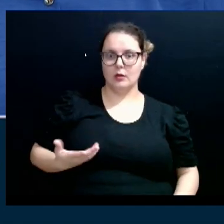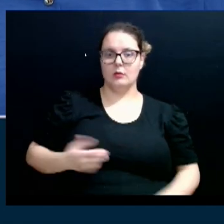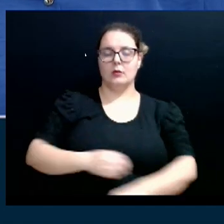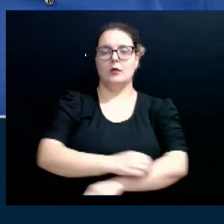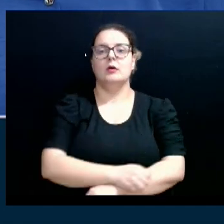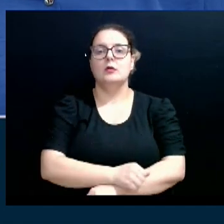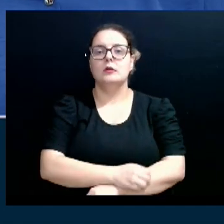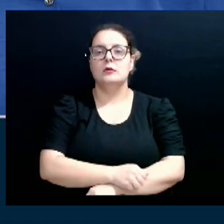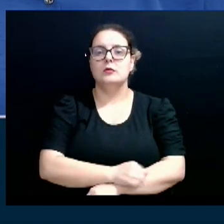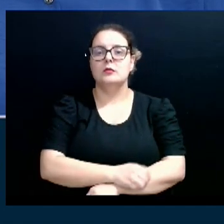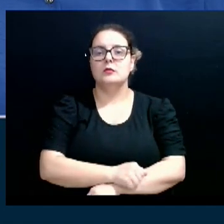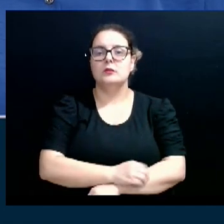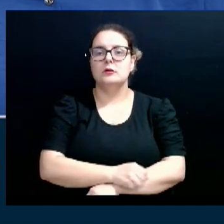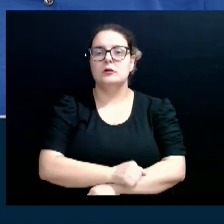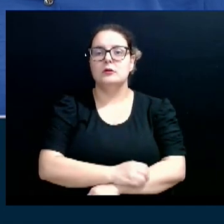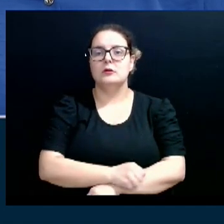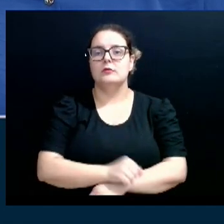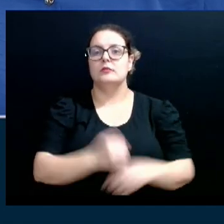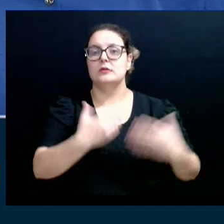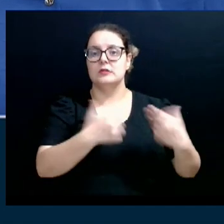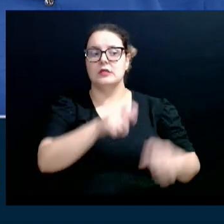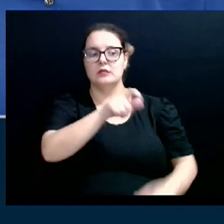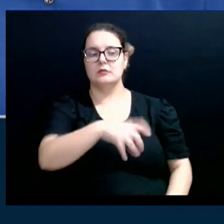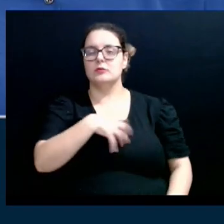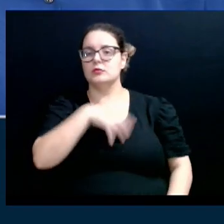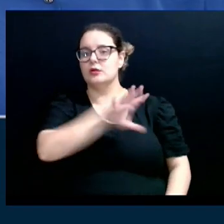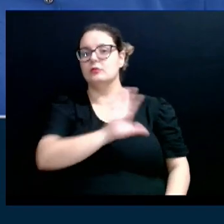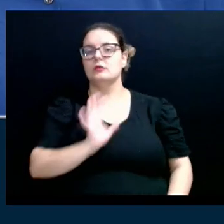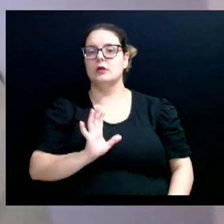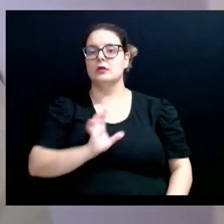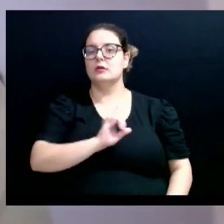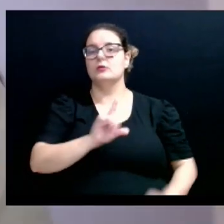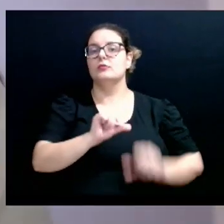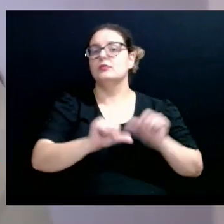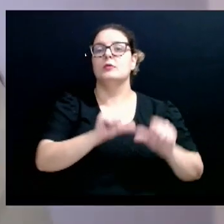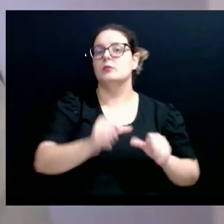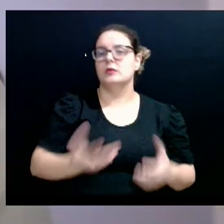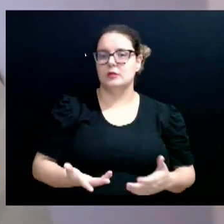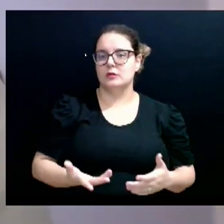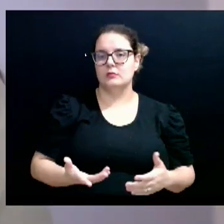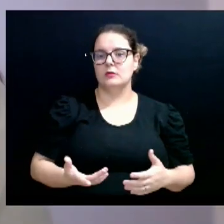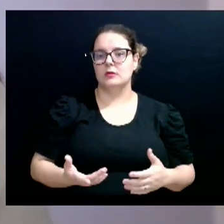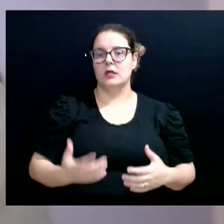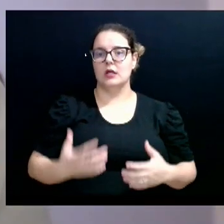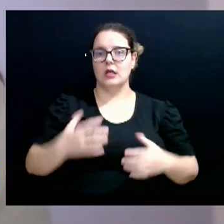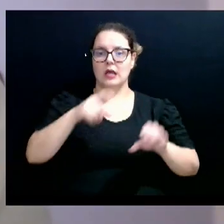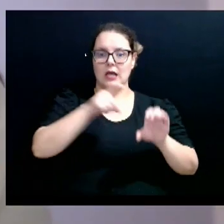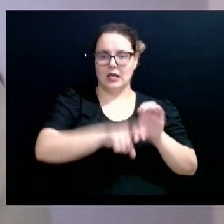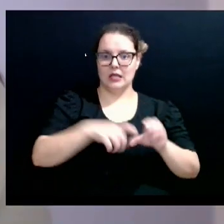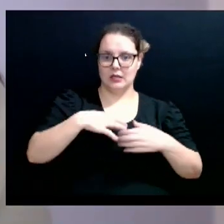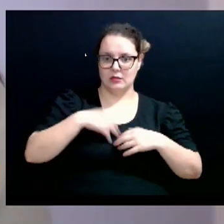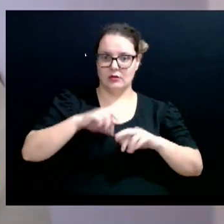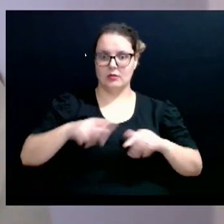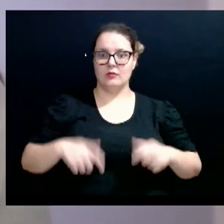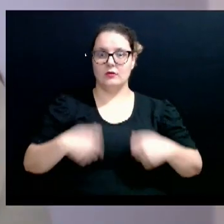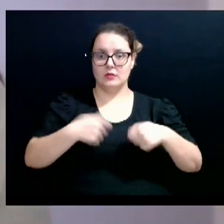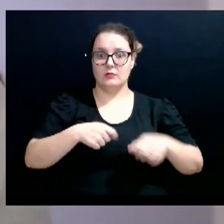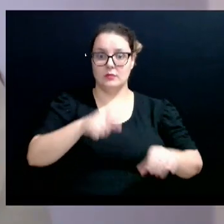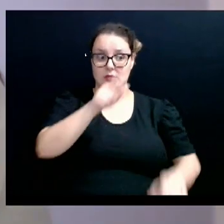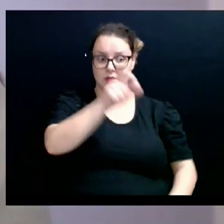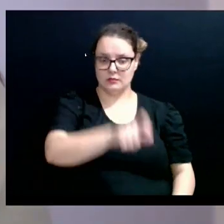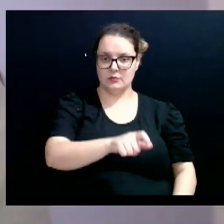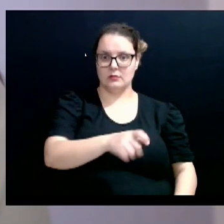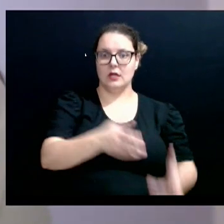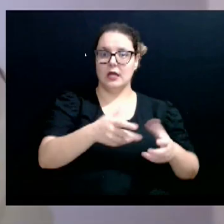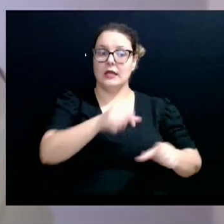outro da maneira que você não tem essa mudança. Na dependência afetiva, você precisa do outro, mas você também quer essa mudança, quer